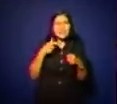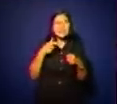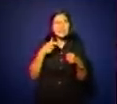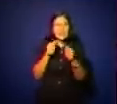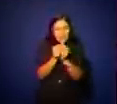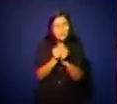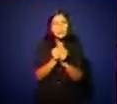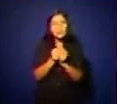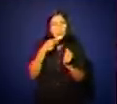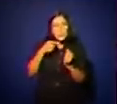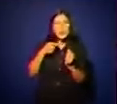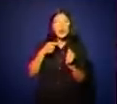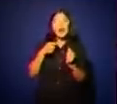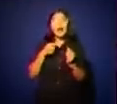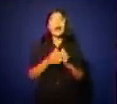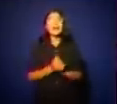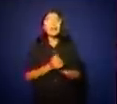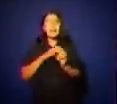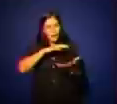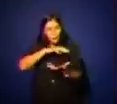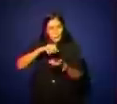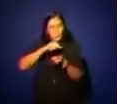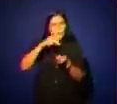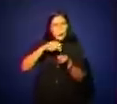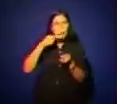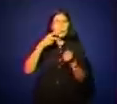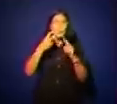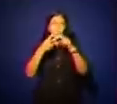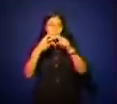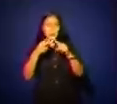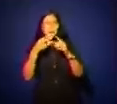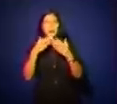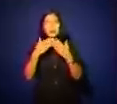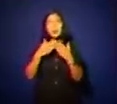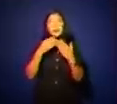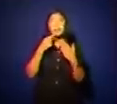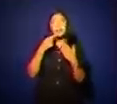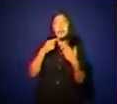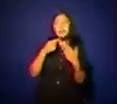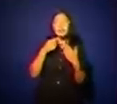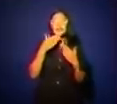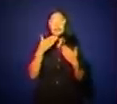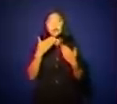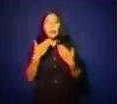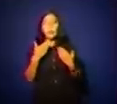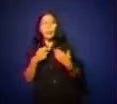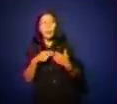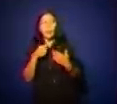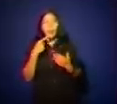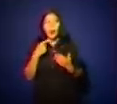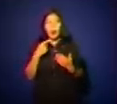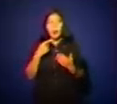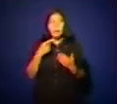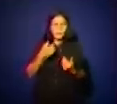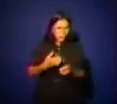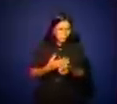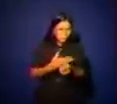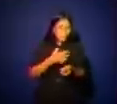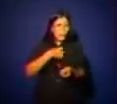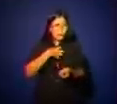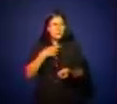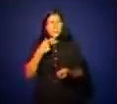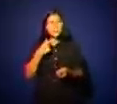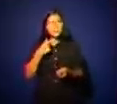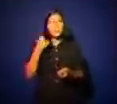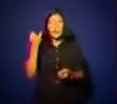muito importante aí depois teve o ângulo institucional que foi mencionado também eu vi na conversa anterior que eu acho que é muito importante teve aí uma grande